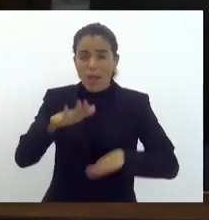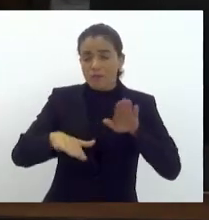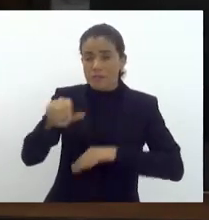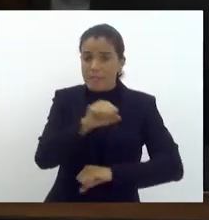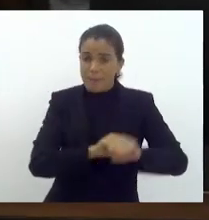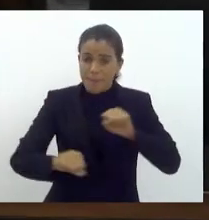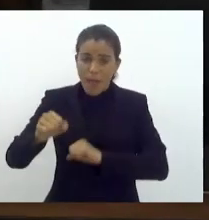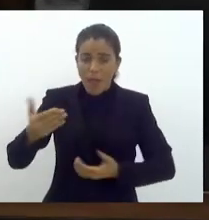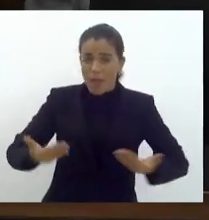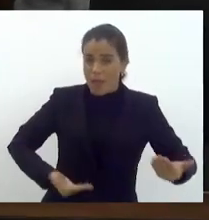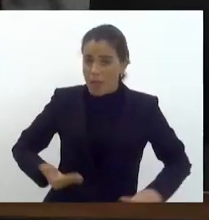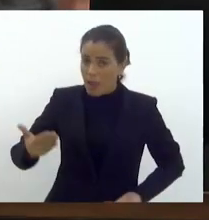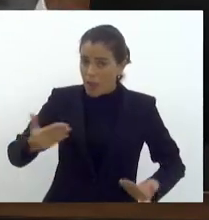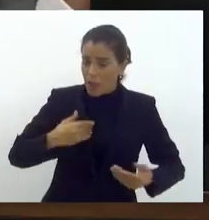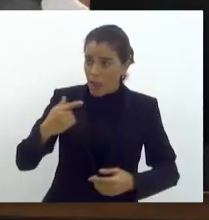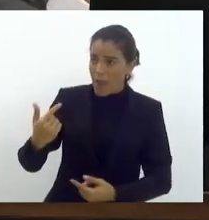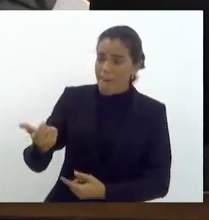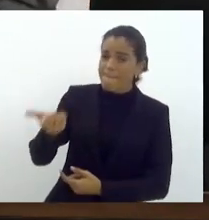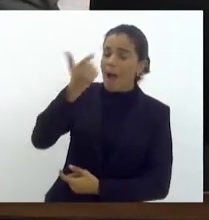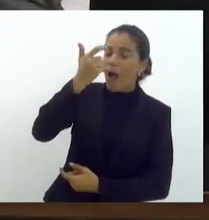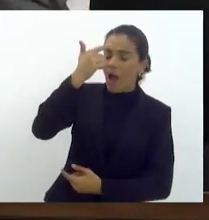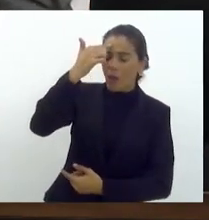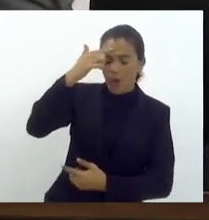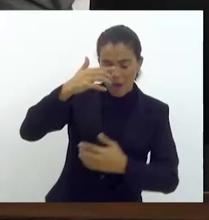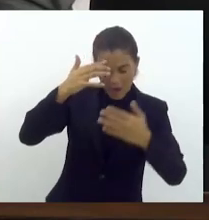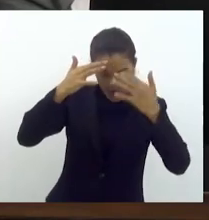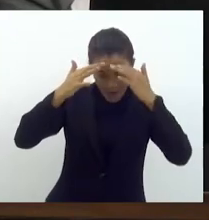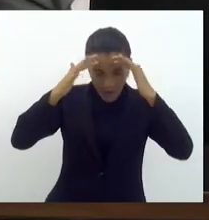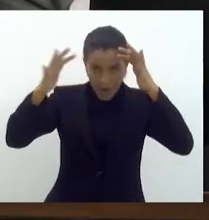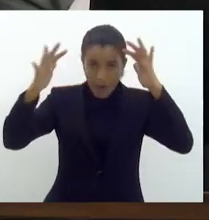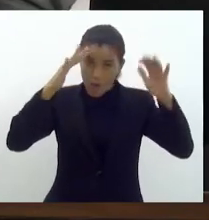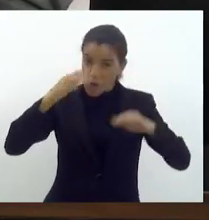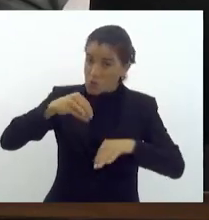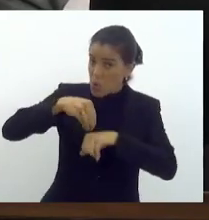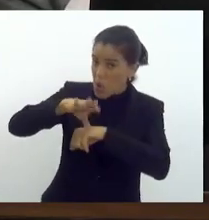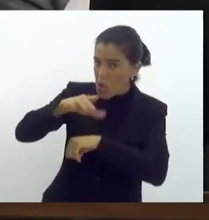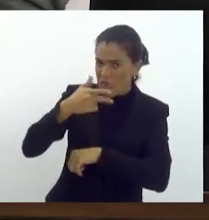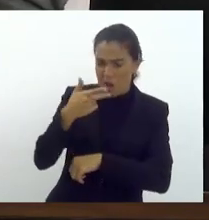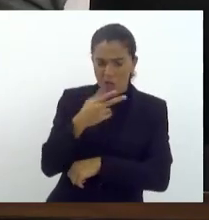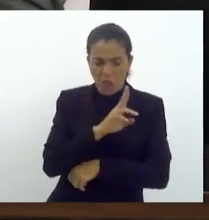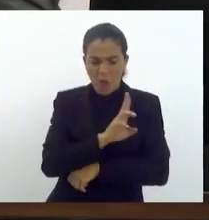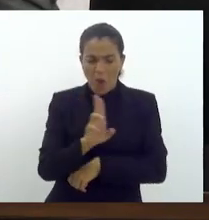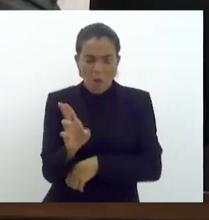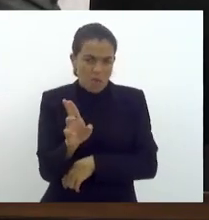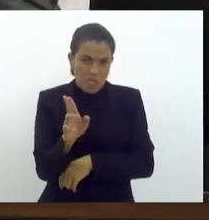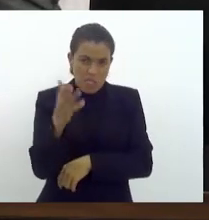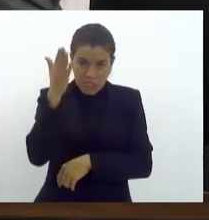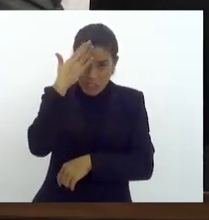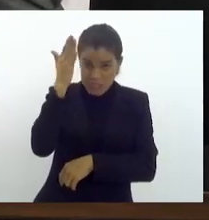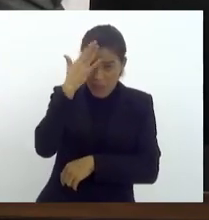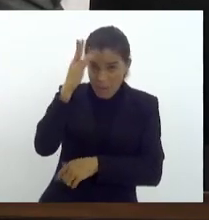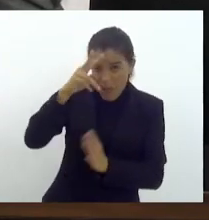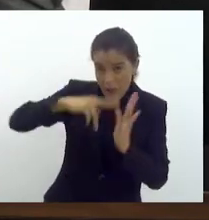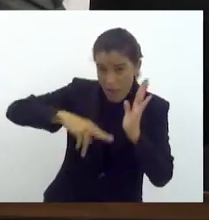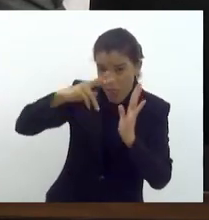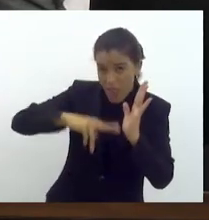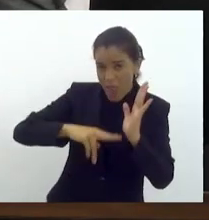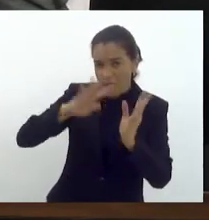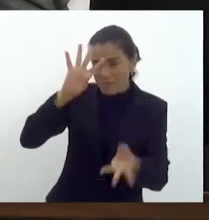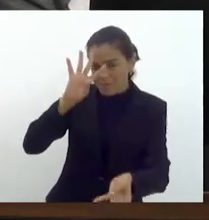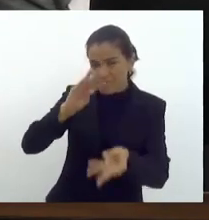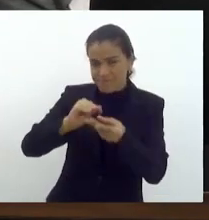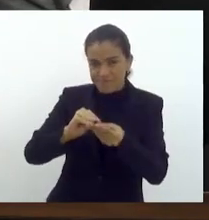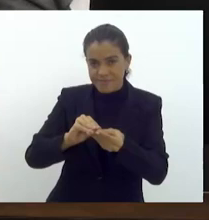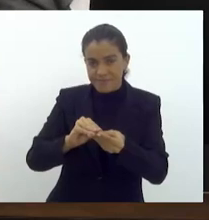faxineira da minha casa que me faz é pensar e voltar atrás então só dando recado não tô citando quem sabe ler um pingo é letra mas